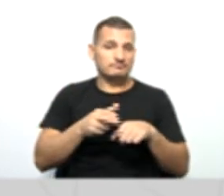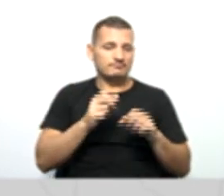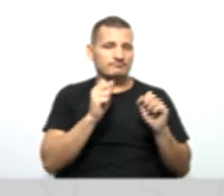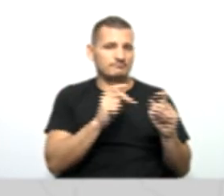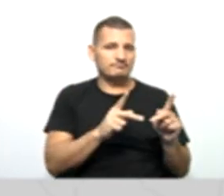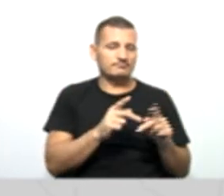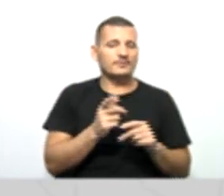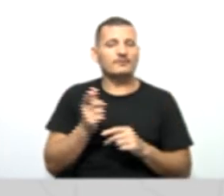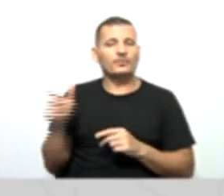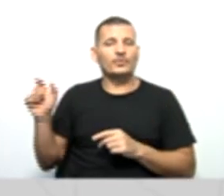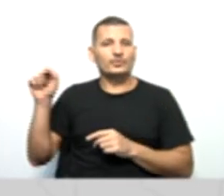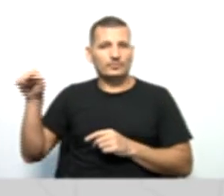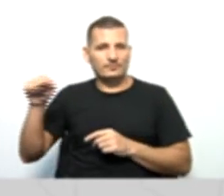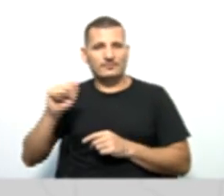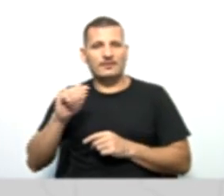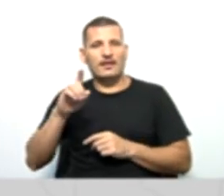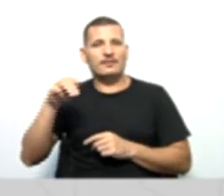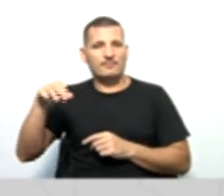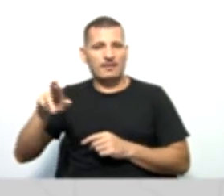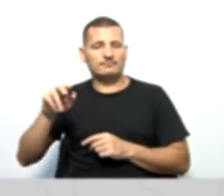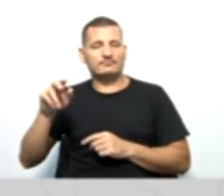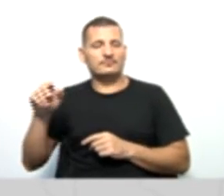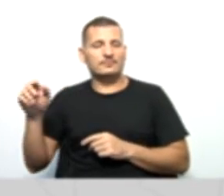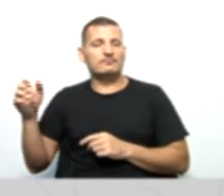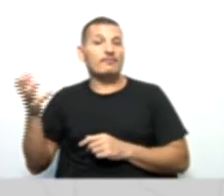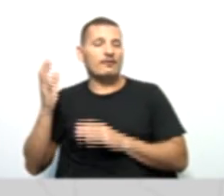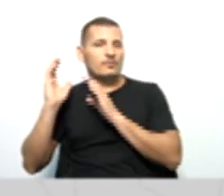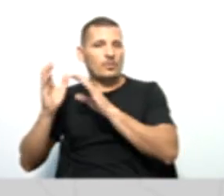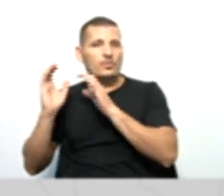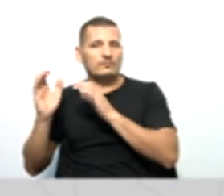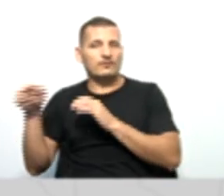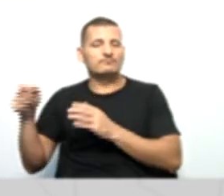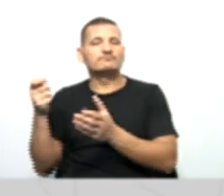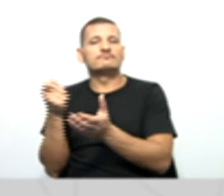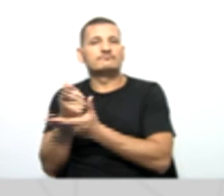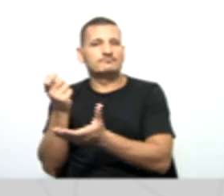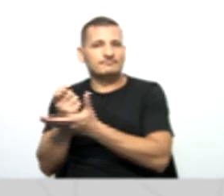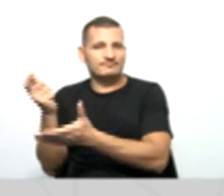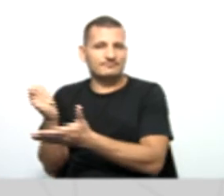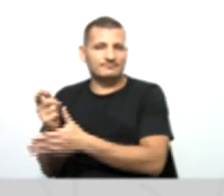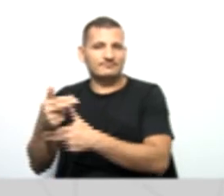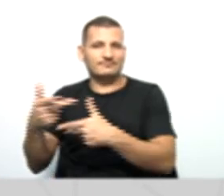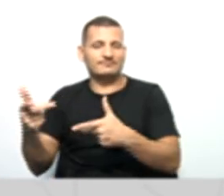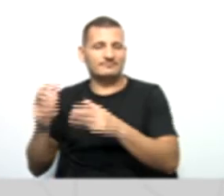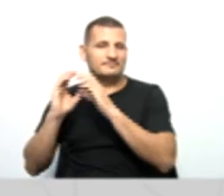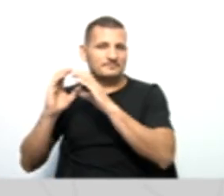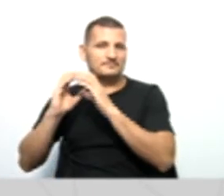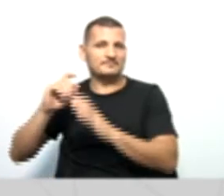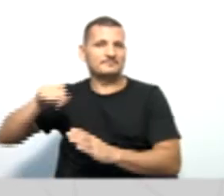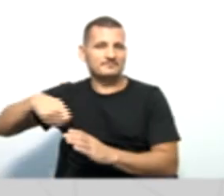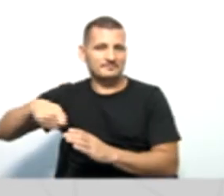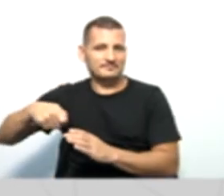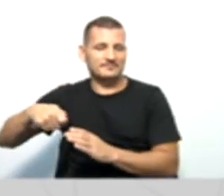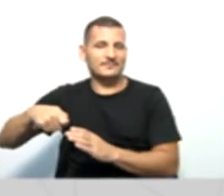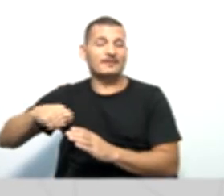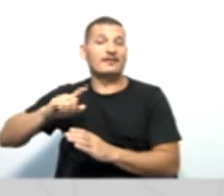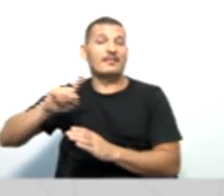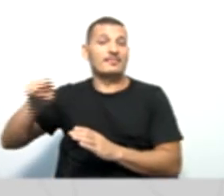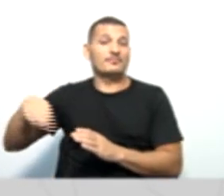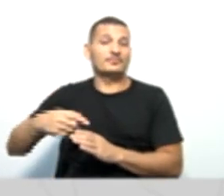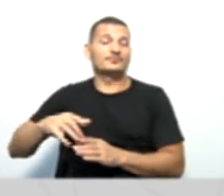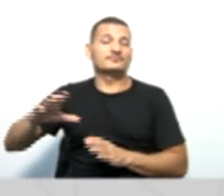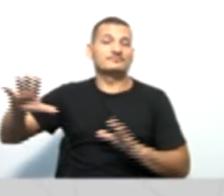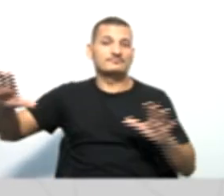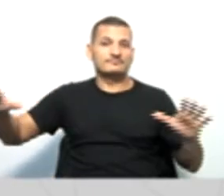não curte, vai querer aí um bolo de coco. E aí ele vai comprar todos os materiais para um bolo de coco. Na hora que a gente chegar